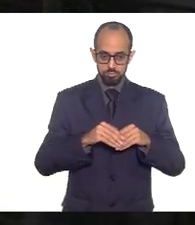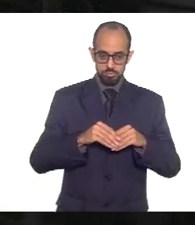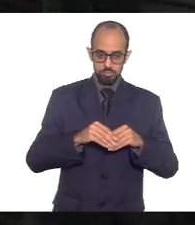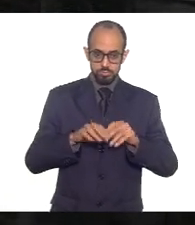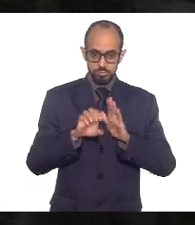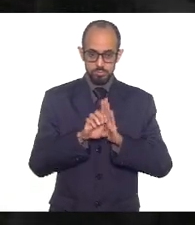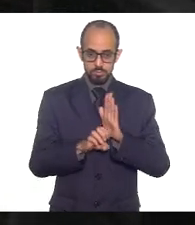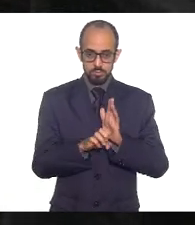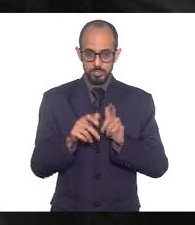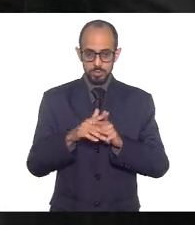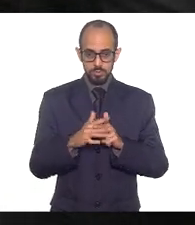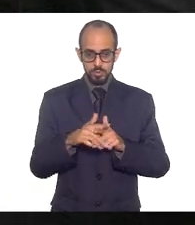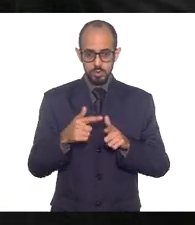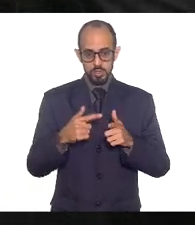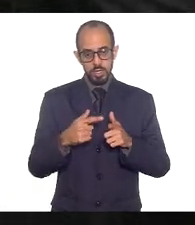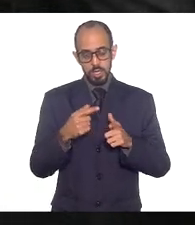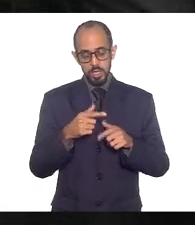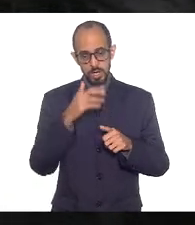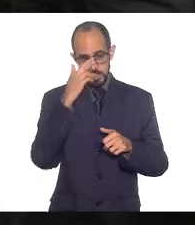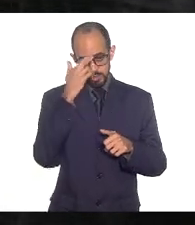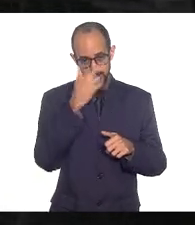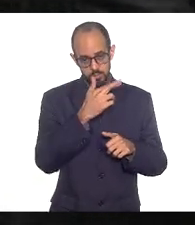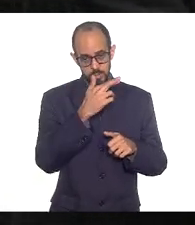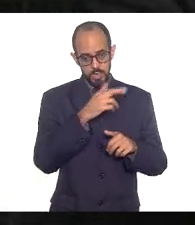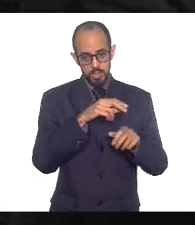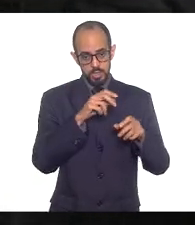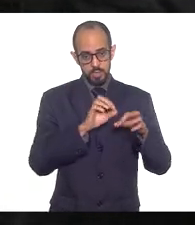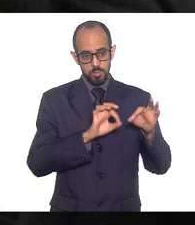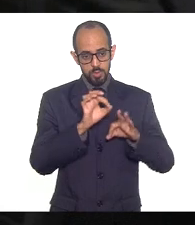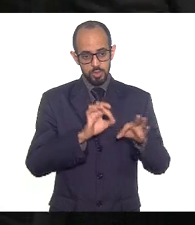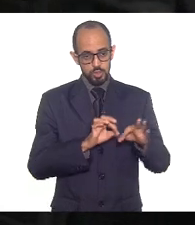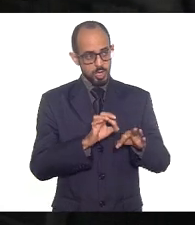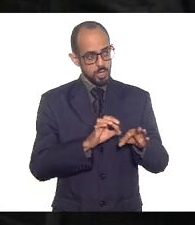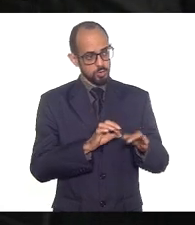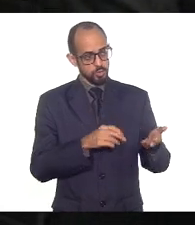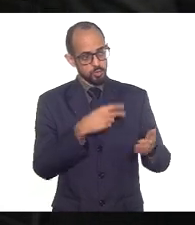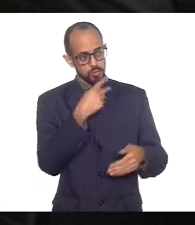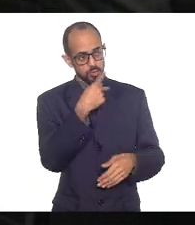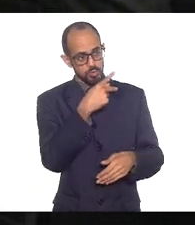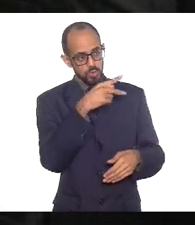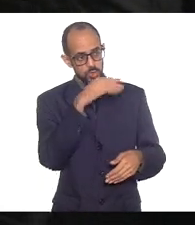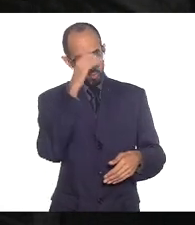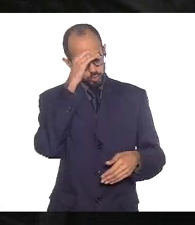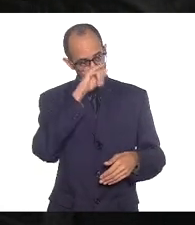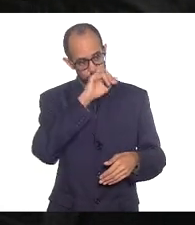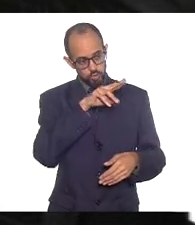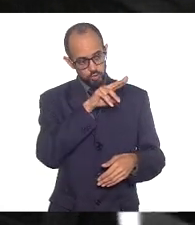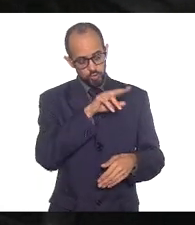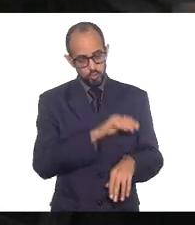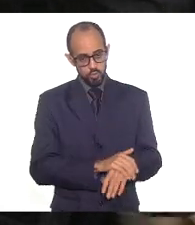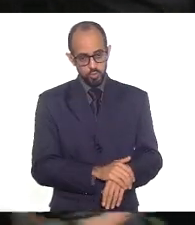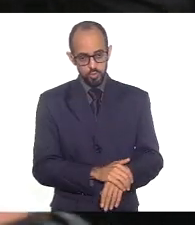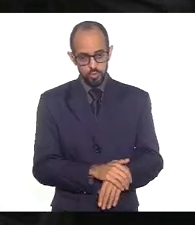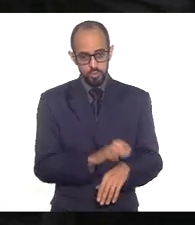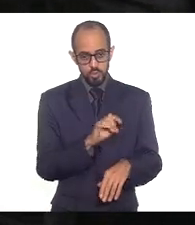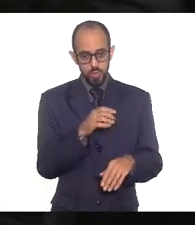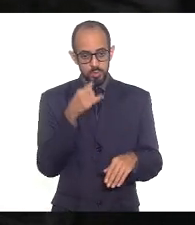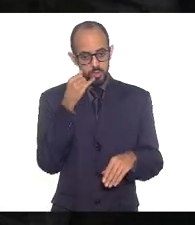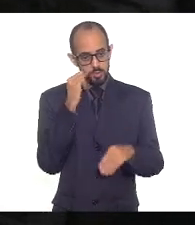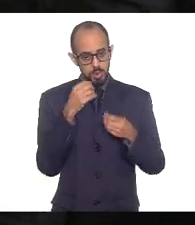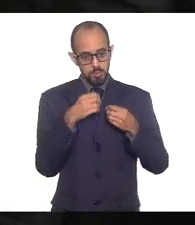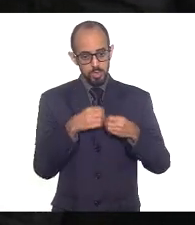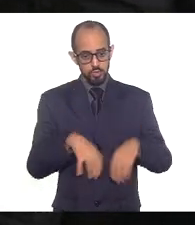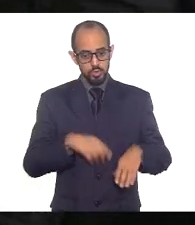porque ela obedece o espírito do projeto que vossa excelência Deputado a tia Ju apresentou então só para não ter prejuízo